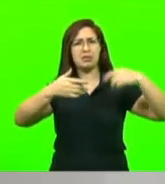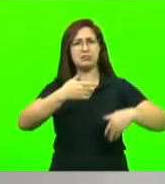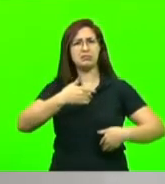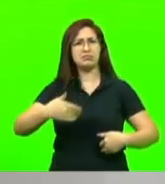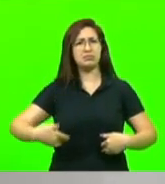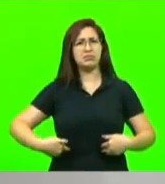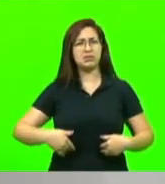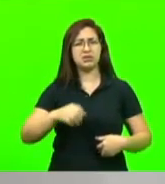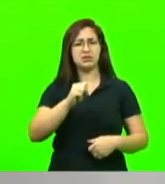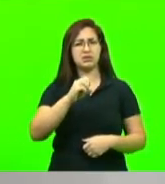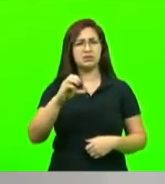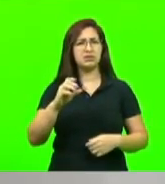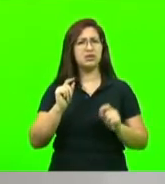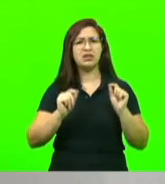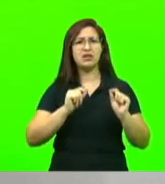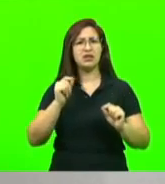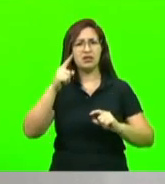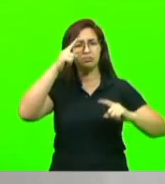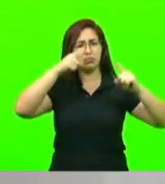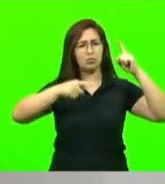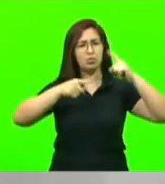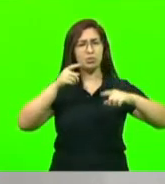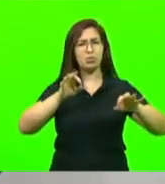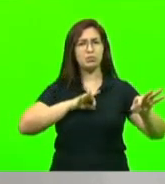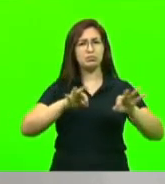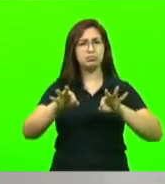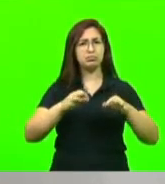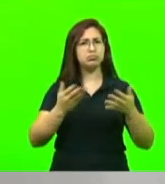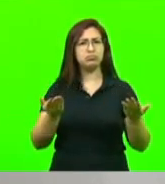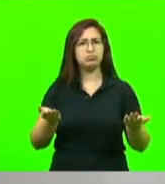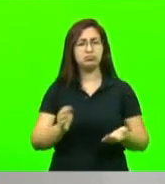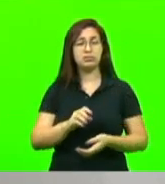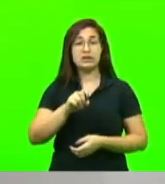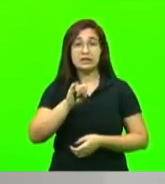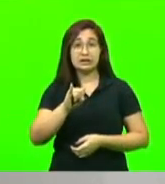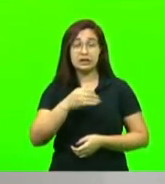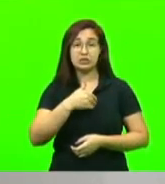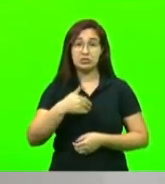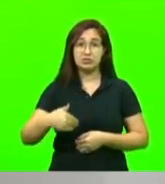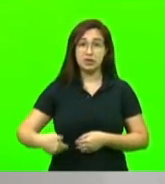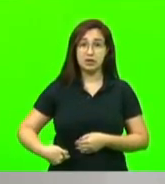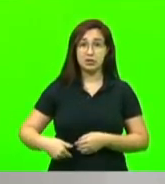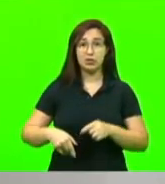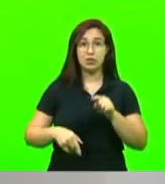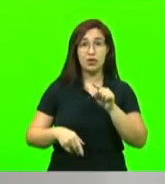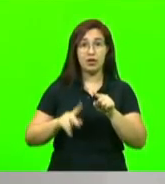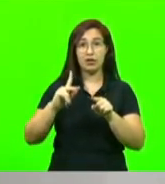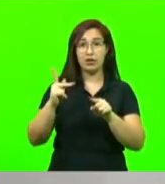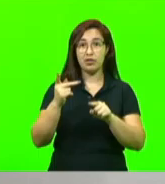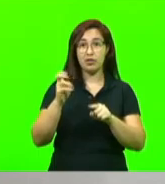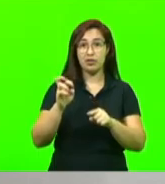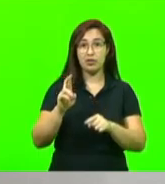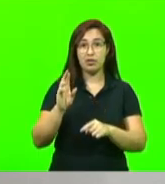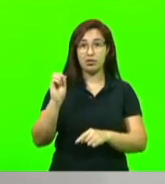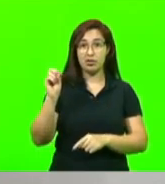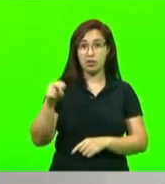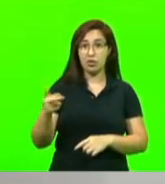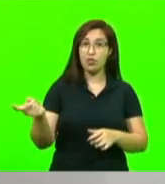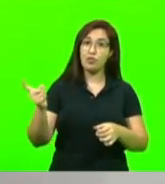Quem é que vai governar Santa Catarina? Né? Porque se o governador Heron Jordani volta para a